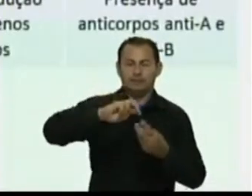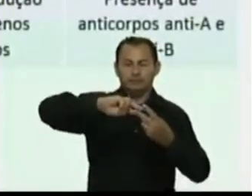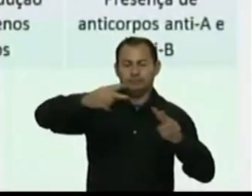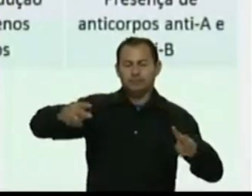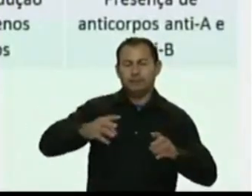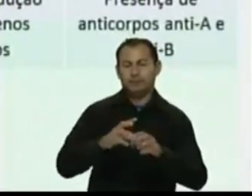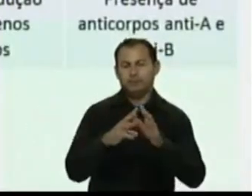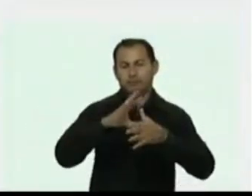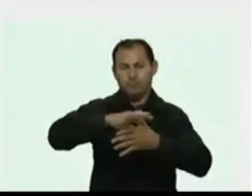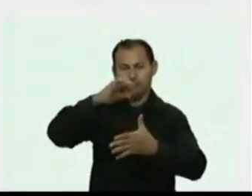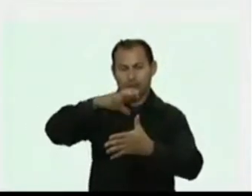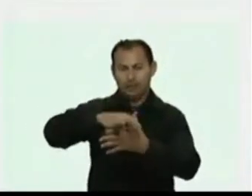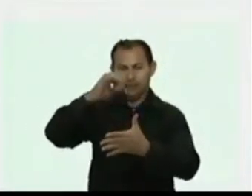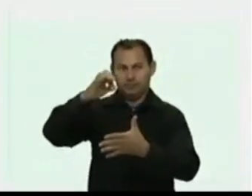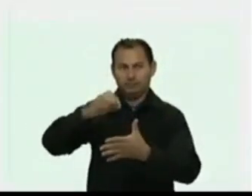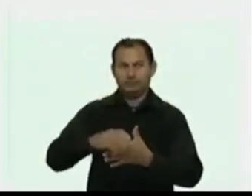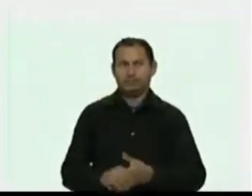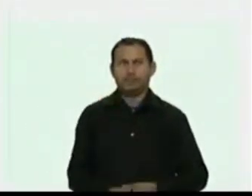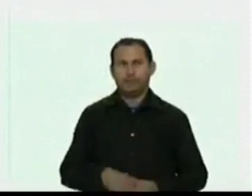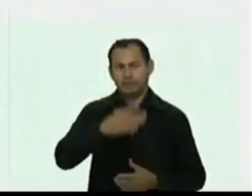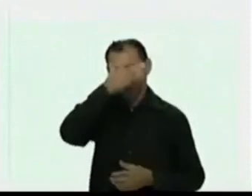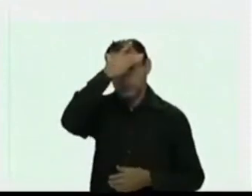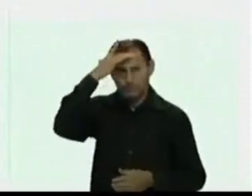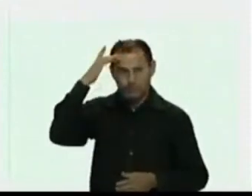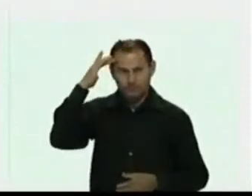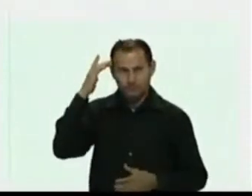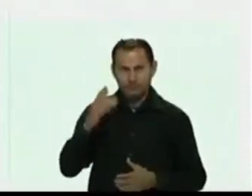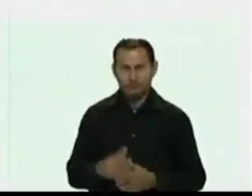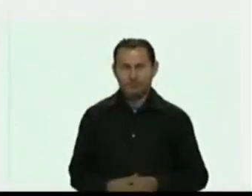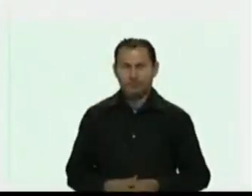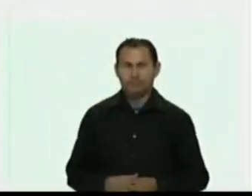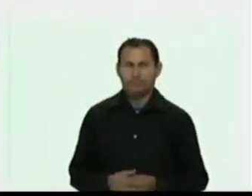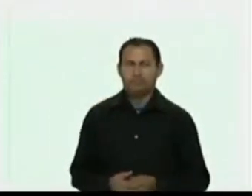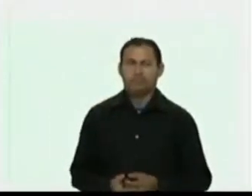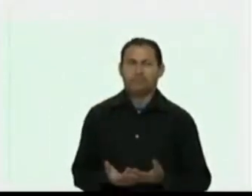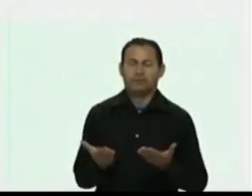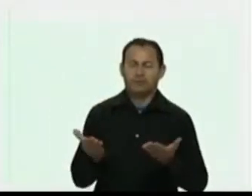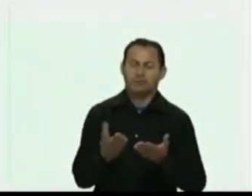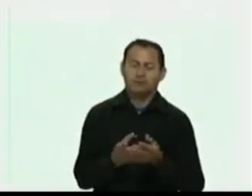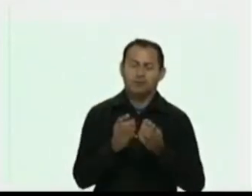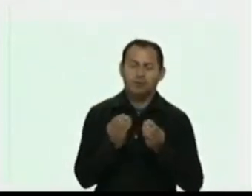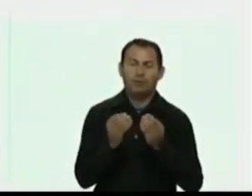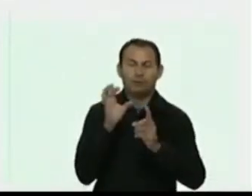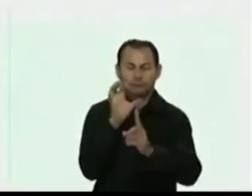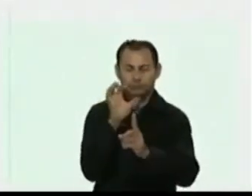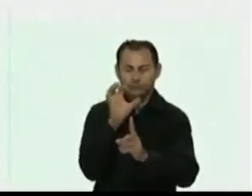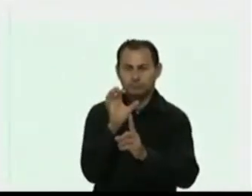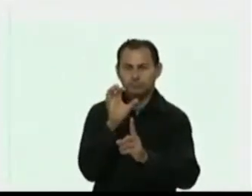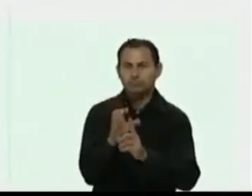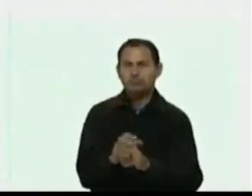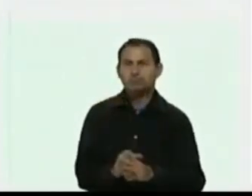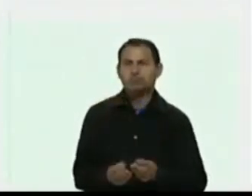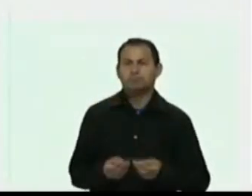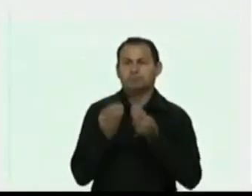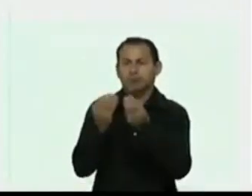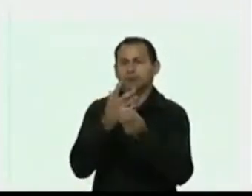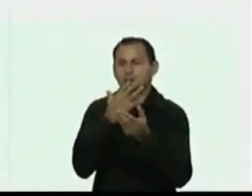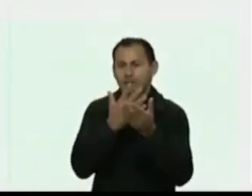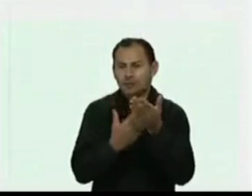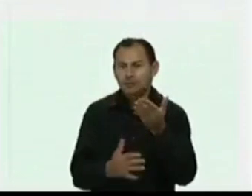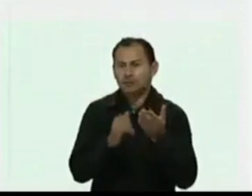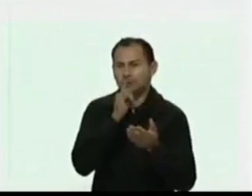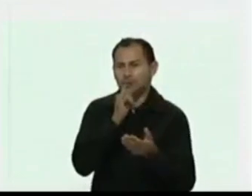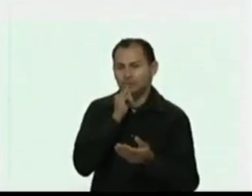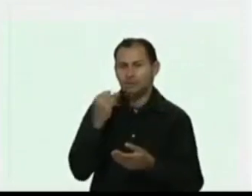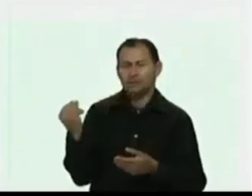em proteínas nos humanos. E como isso interfere na doação de sangue, por exemplo, que é